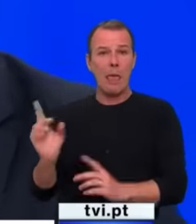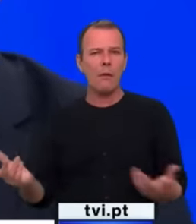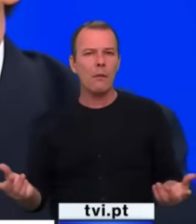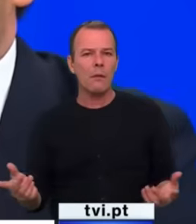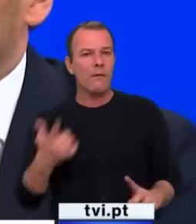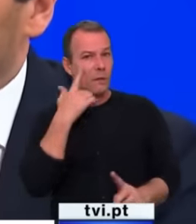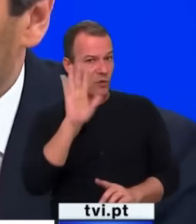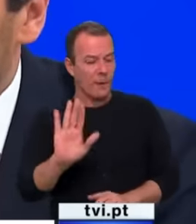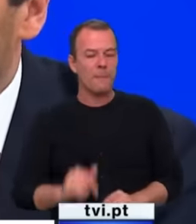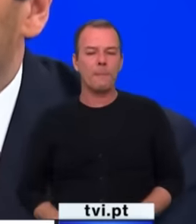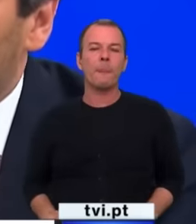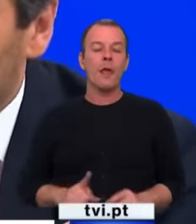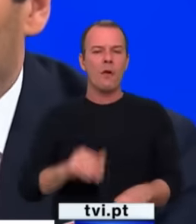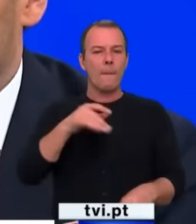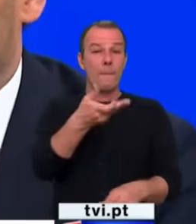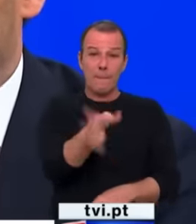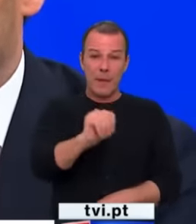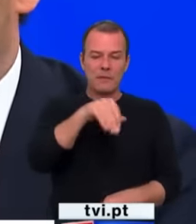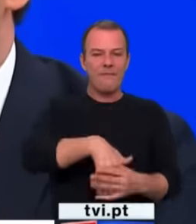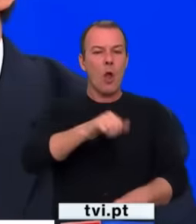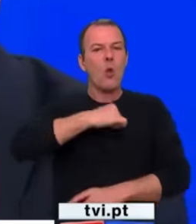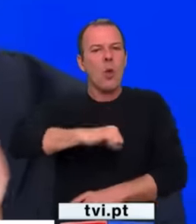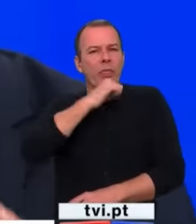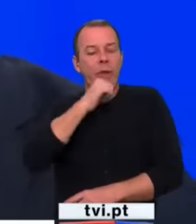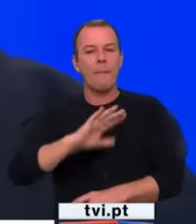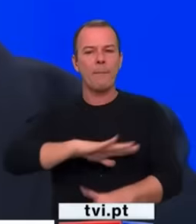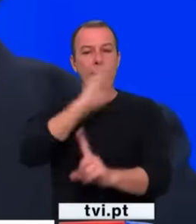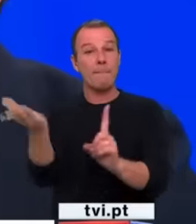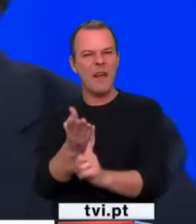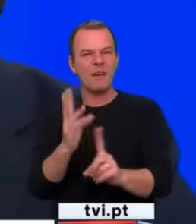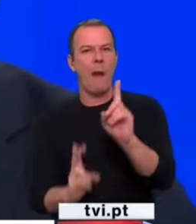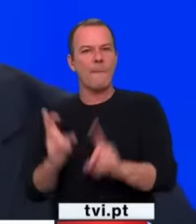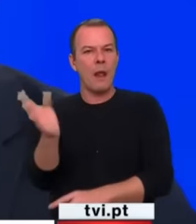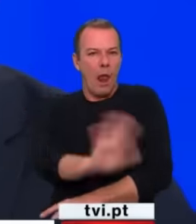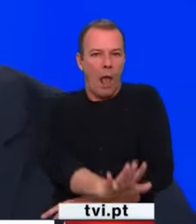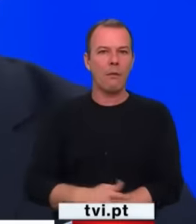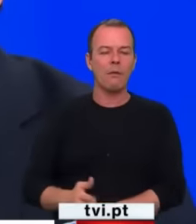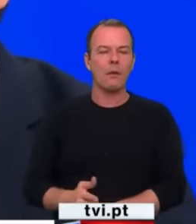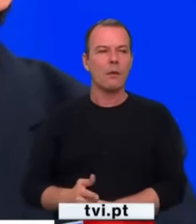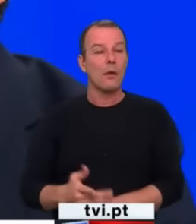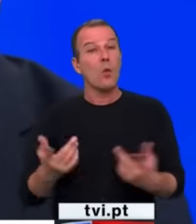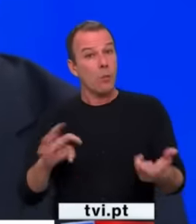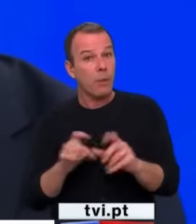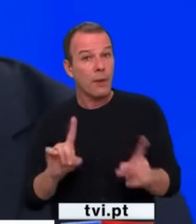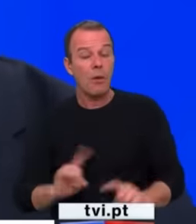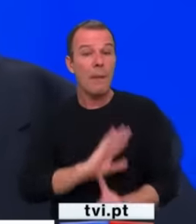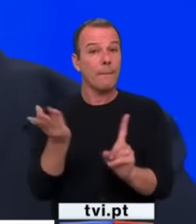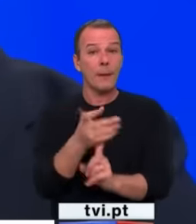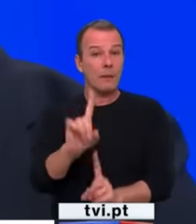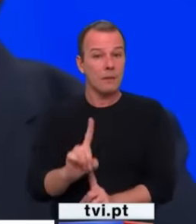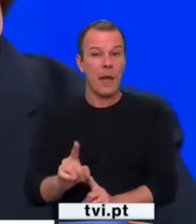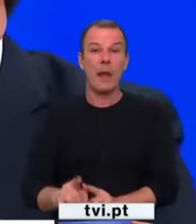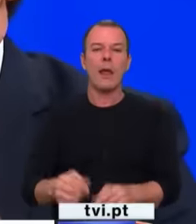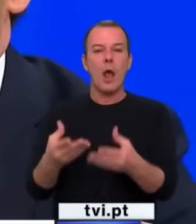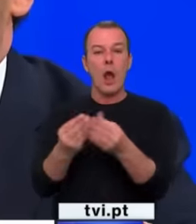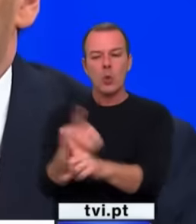atos estamos. O PS votou sempre contra aumentar penas para a corrupção. Mas o grande desafio que tínhamos desta vez nem sequer era as penas. Era o confisco e a apreensão dos bens.